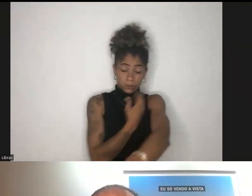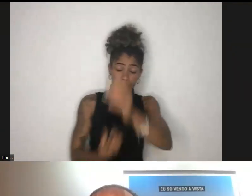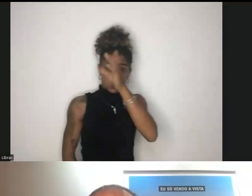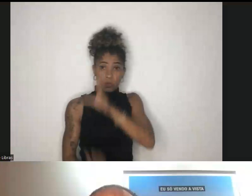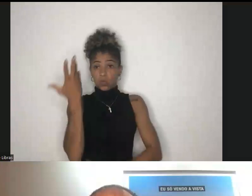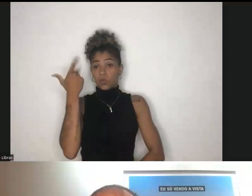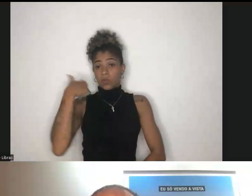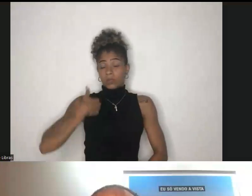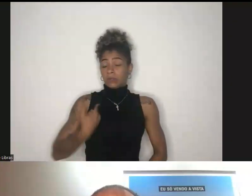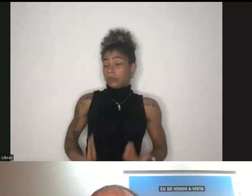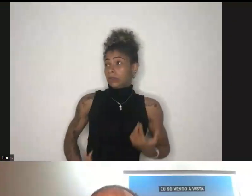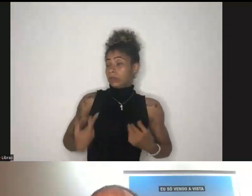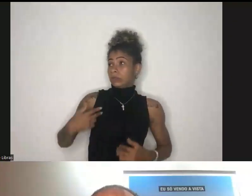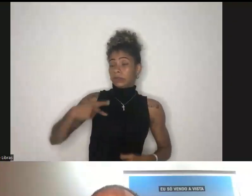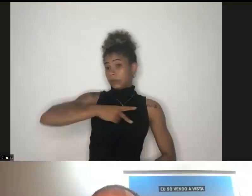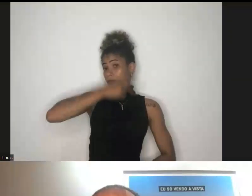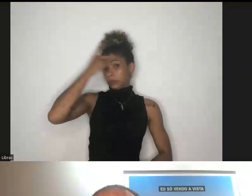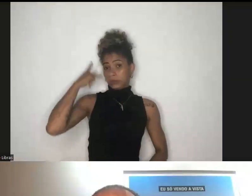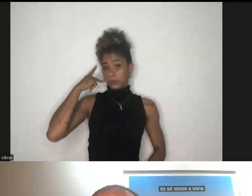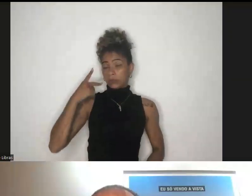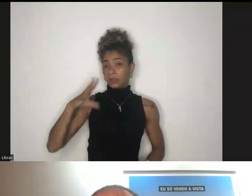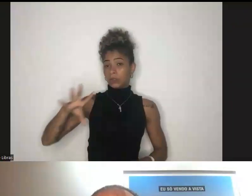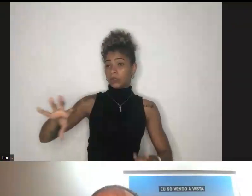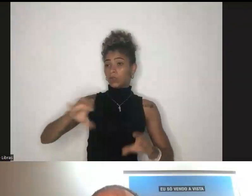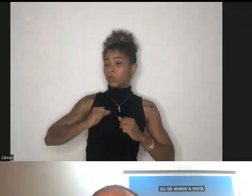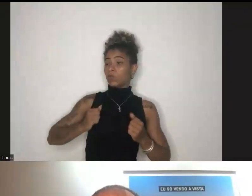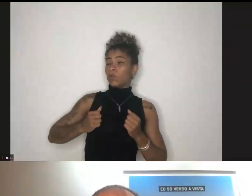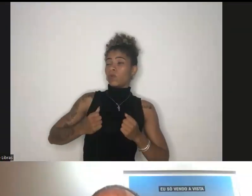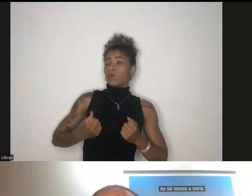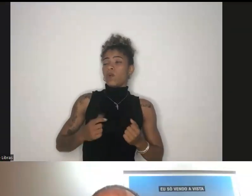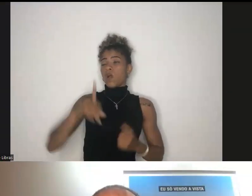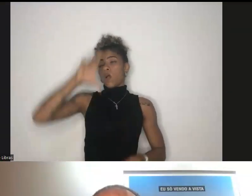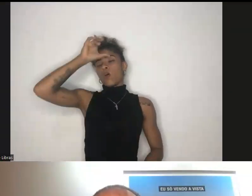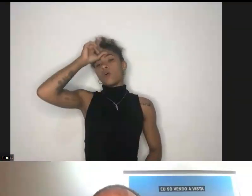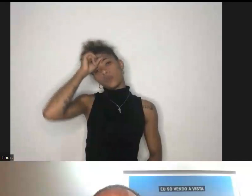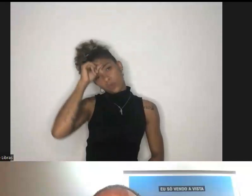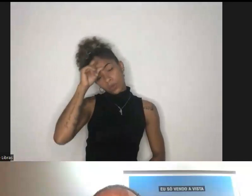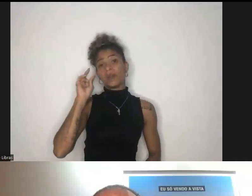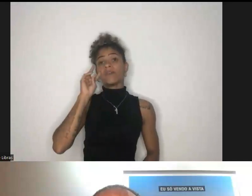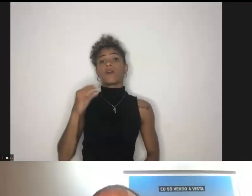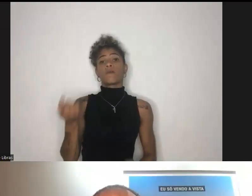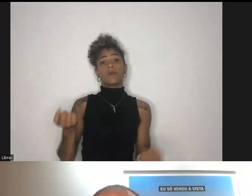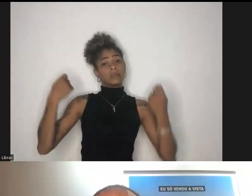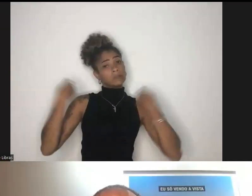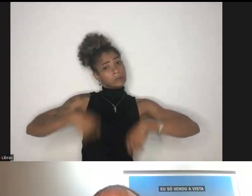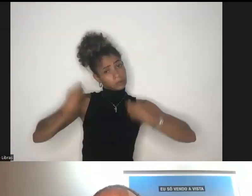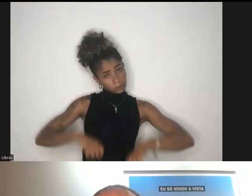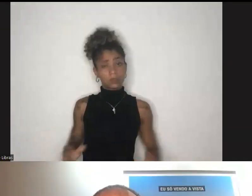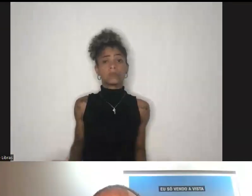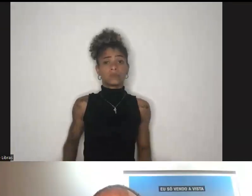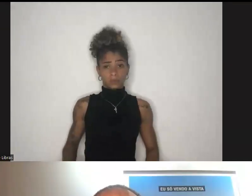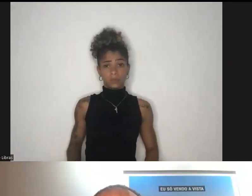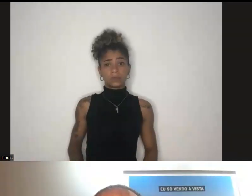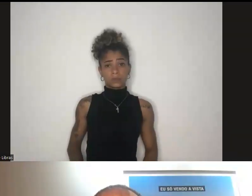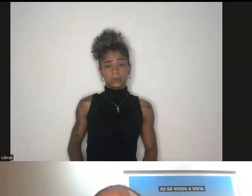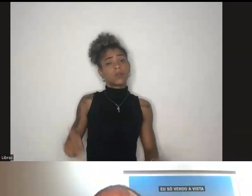são que as pessoas se recarregam a partir delas então eu vejo isso como uma necessidade tal